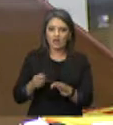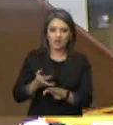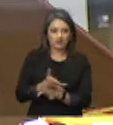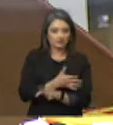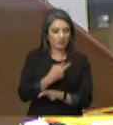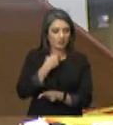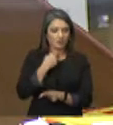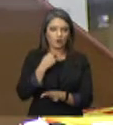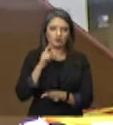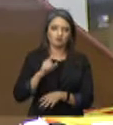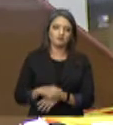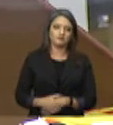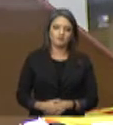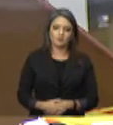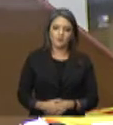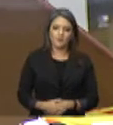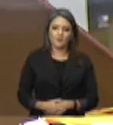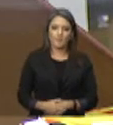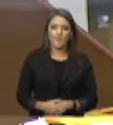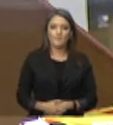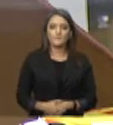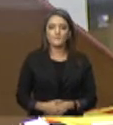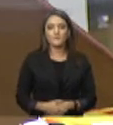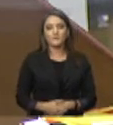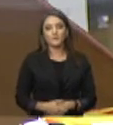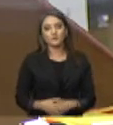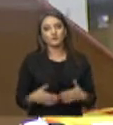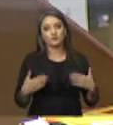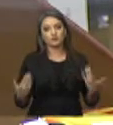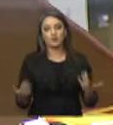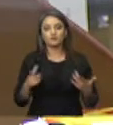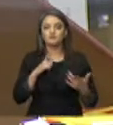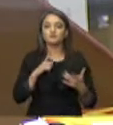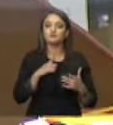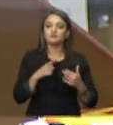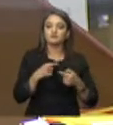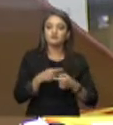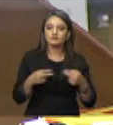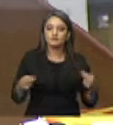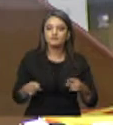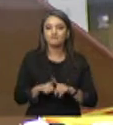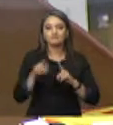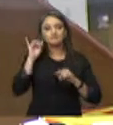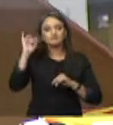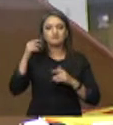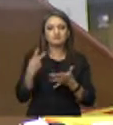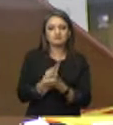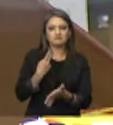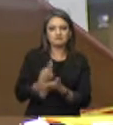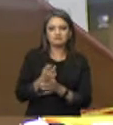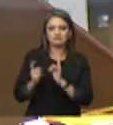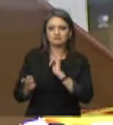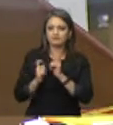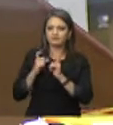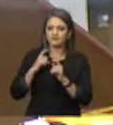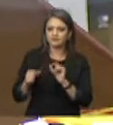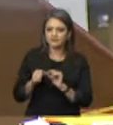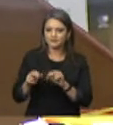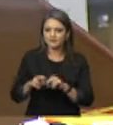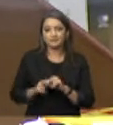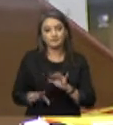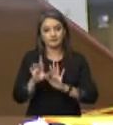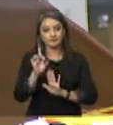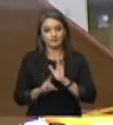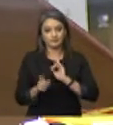da lei mais gravosa por exemplo a vendo o sistema de combate à improbidade administrativa adotada expressamente os